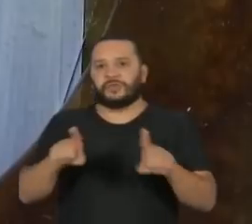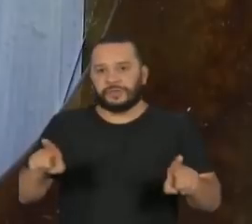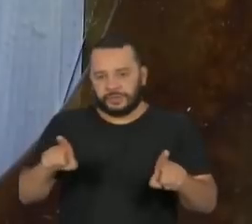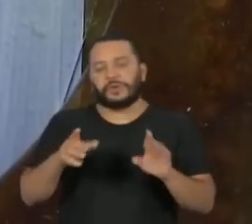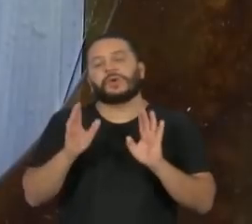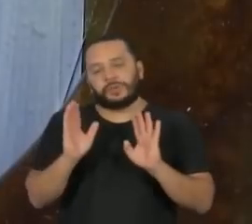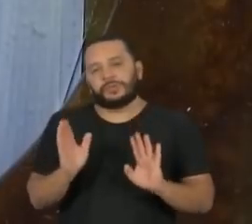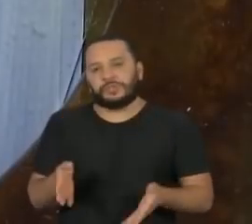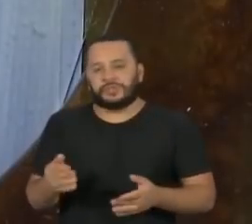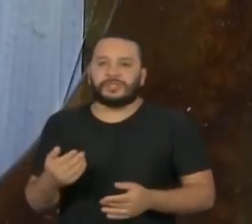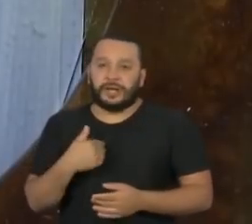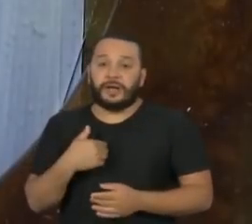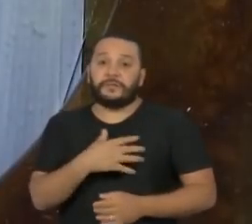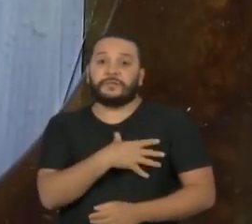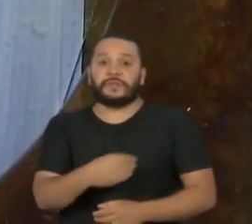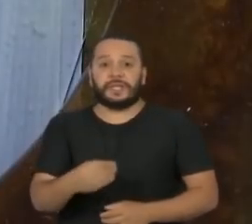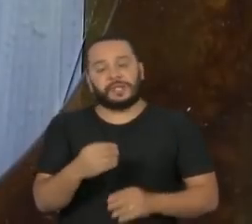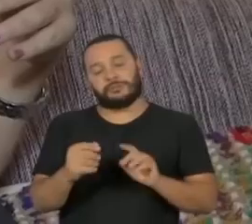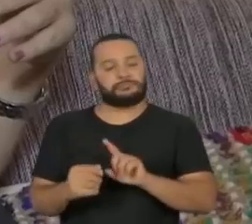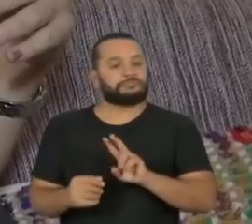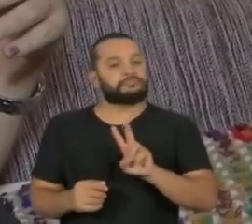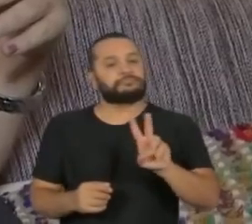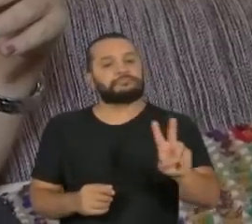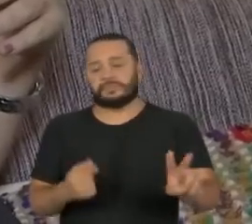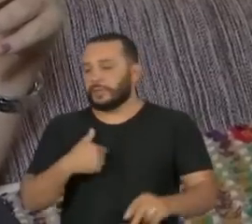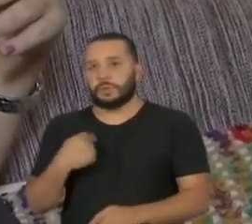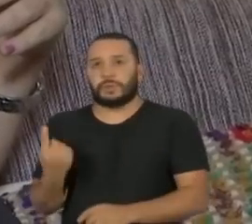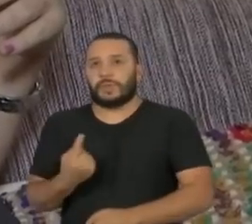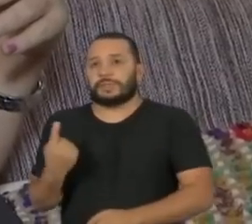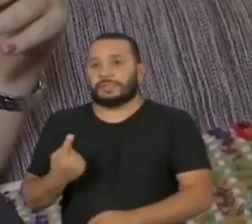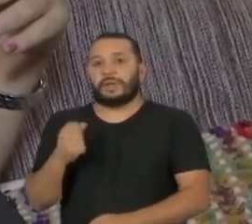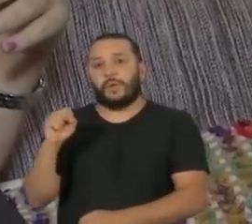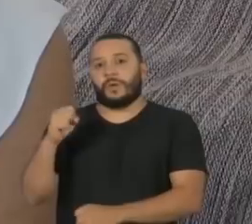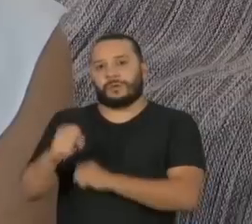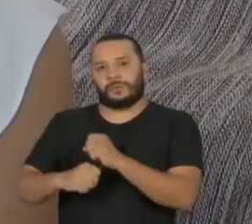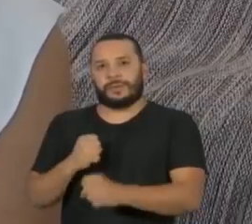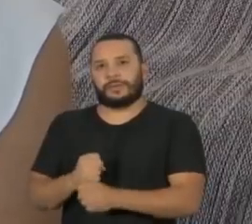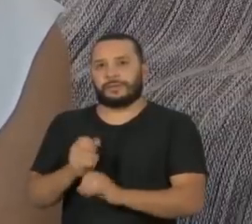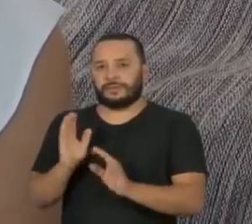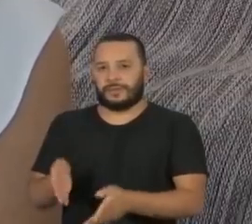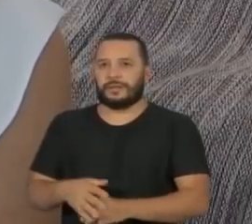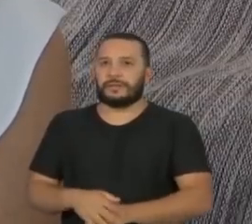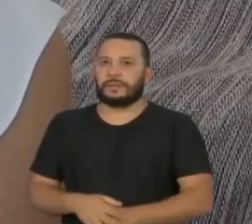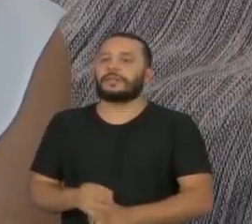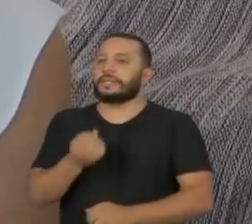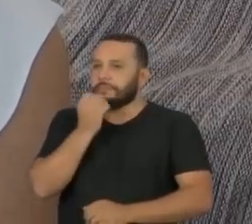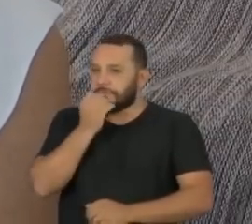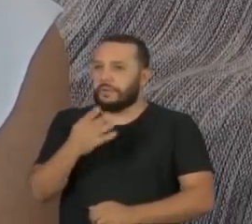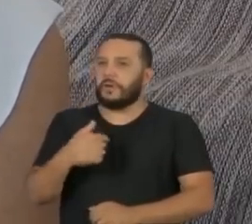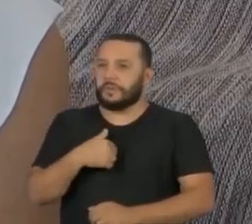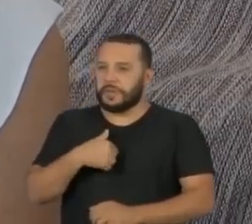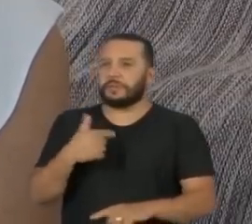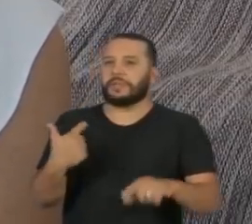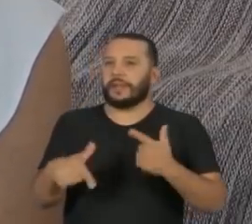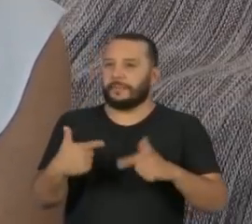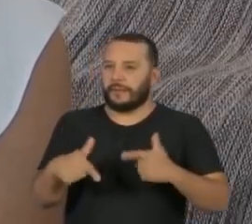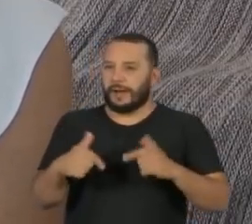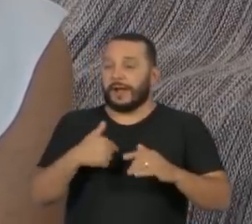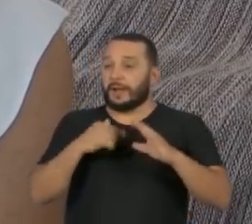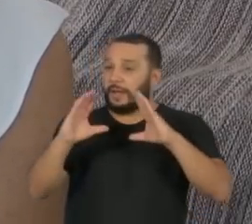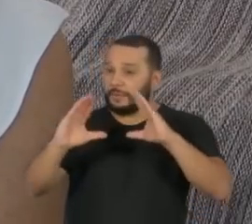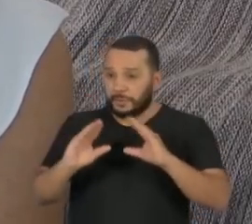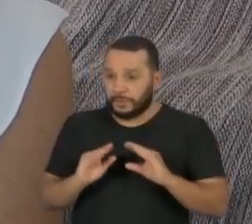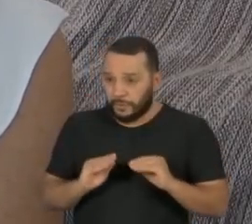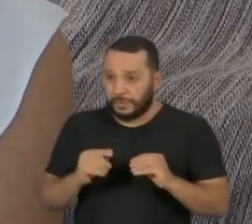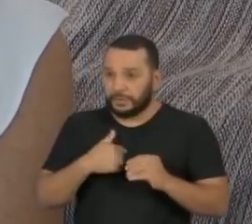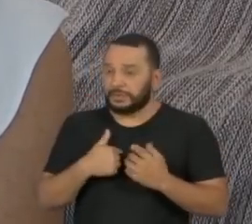filhos, já adultos, saíram de casa e ela se viu sozinha há 8 anos. Ainda bem que eu trabalho e eu chego à noite